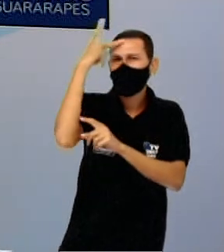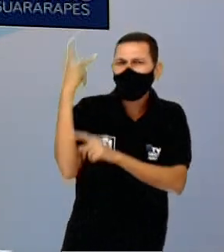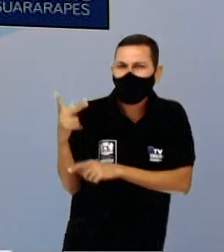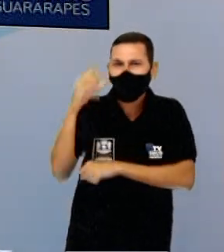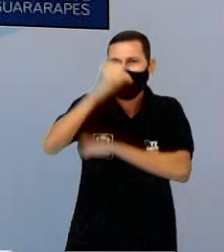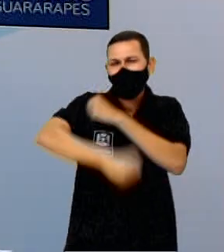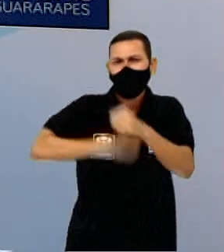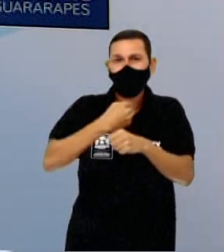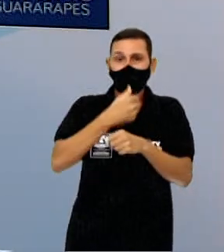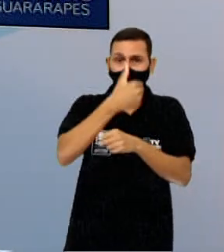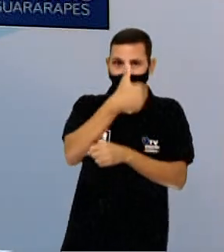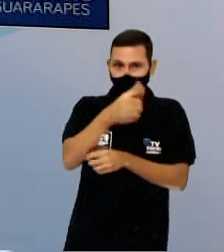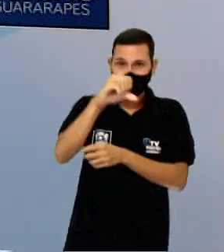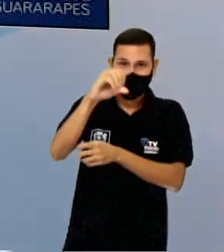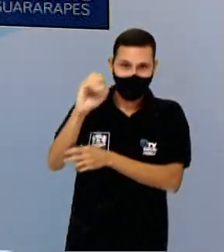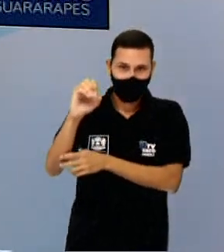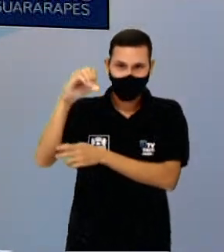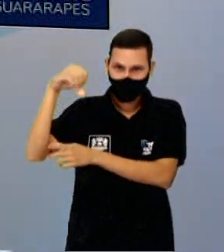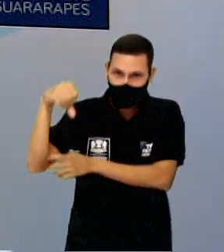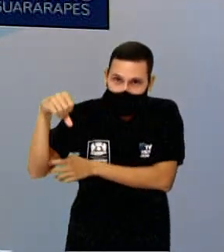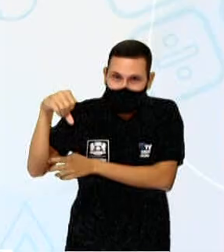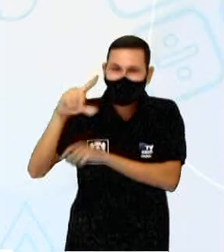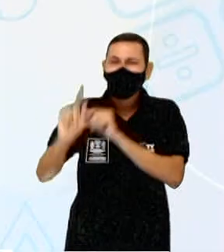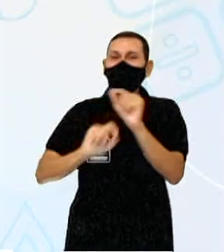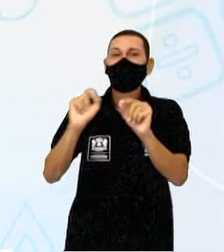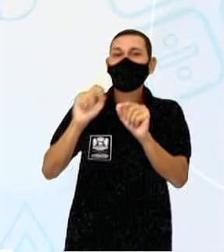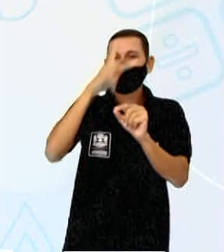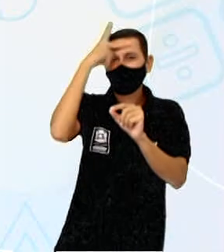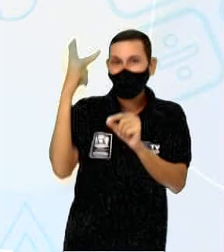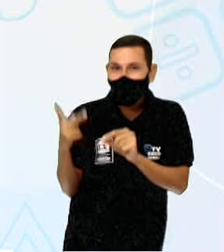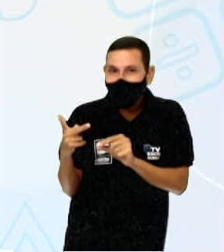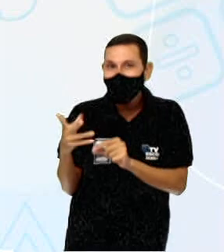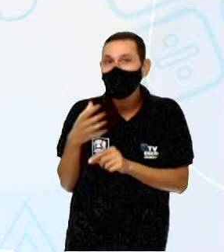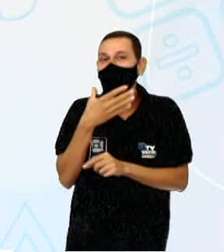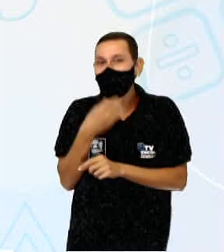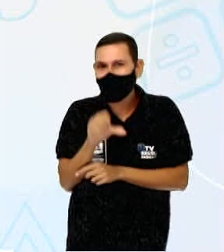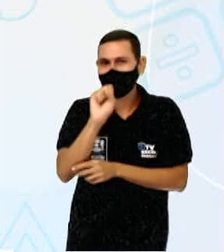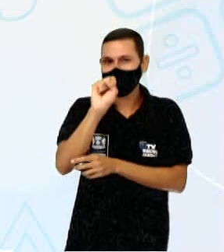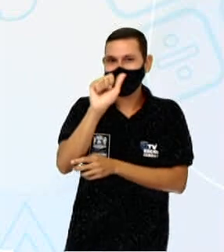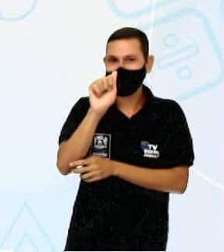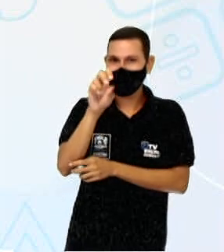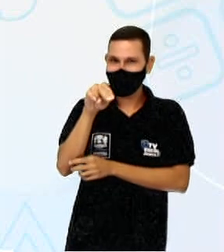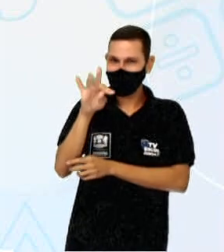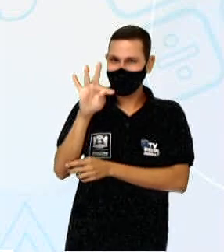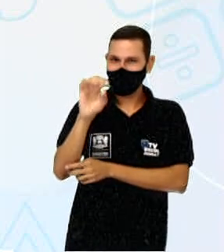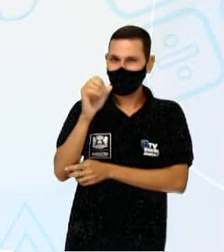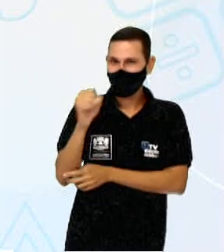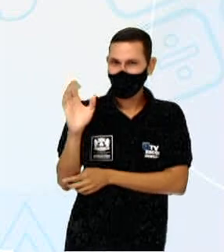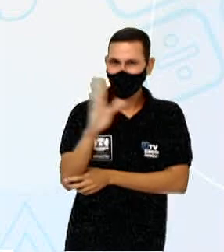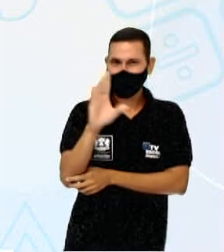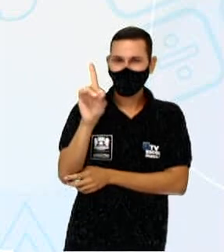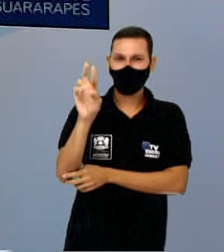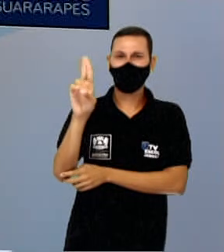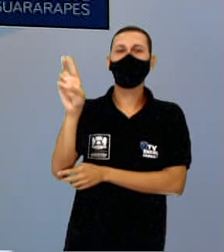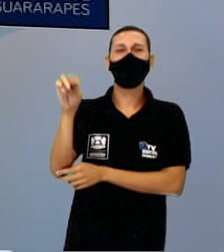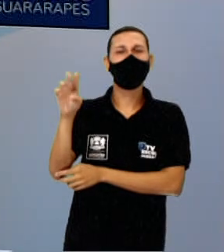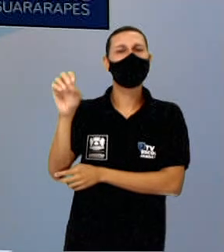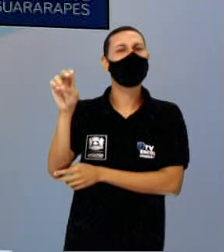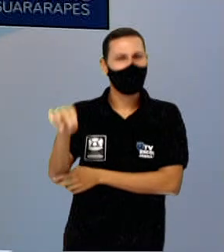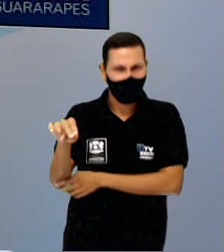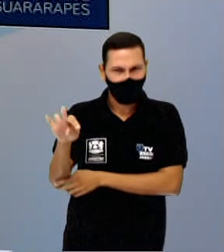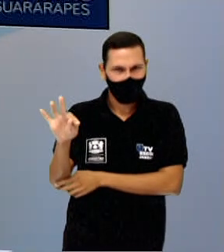1909 desenhou o monomotor? Temos aí a foto dele, o Santos Dumont, certo? Grande brasileiro. Vamos lá